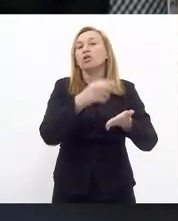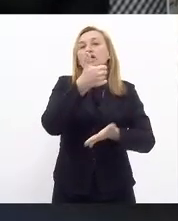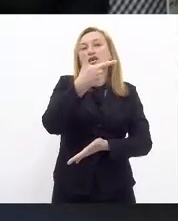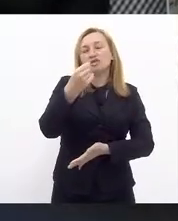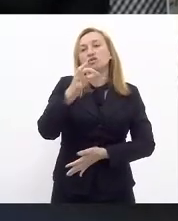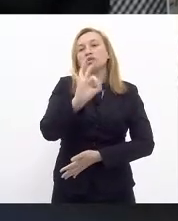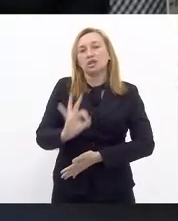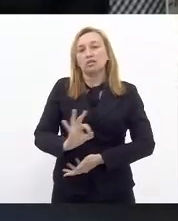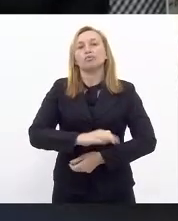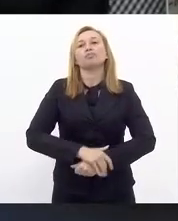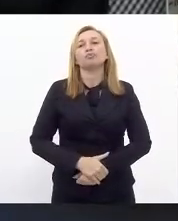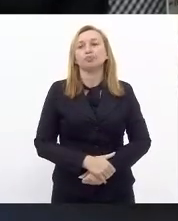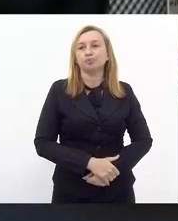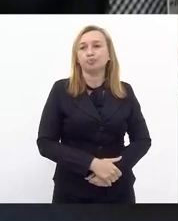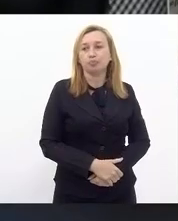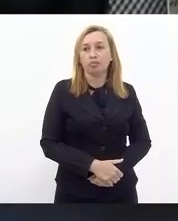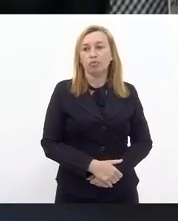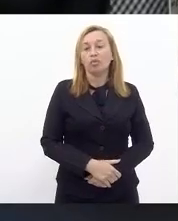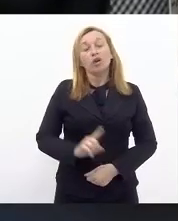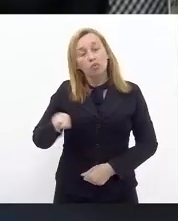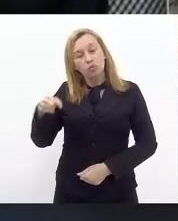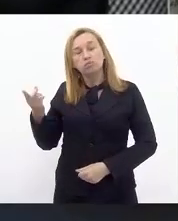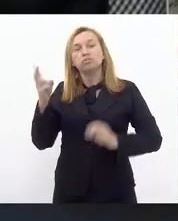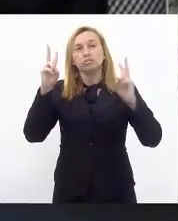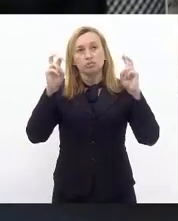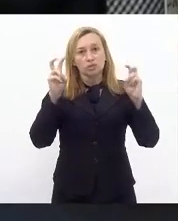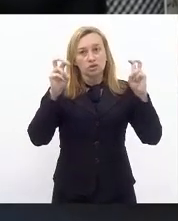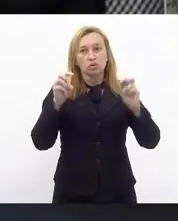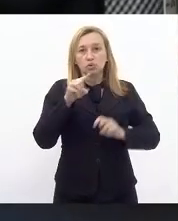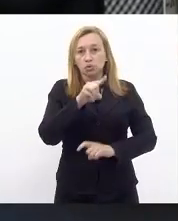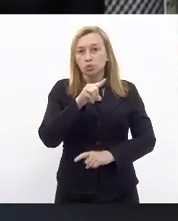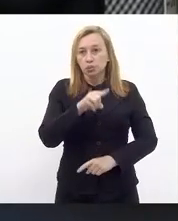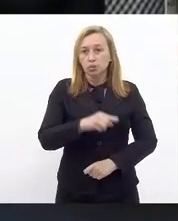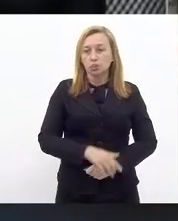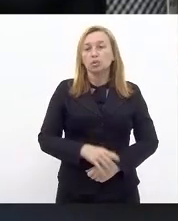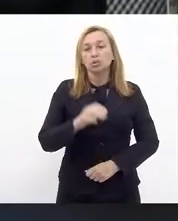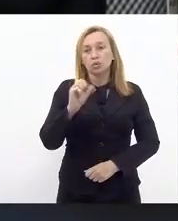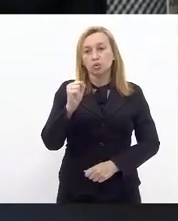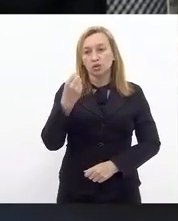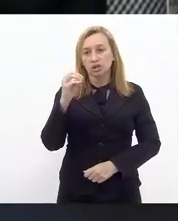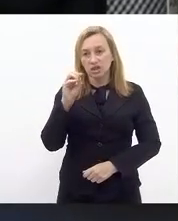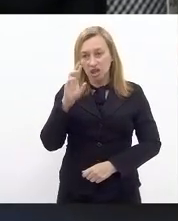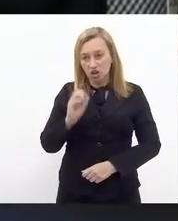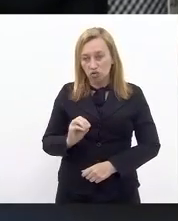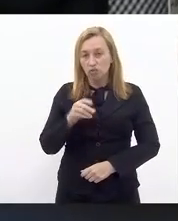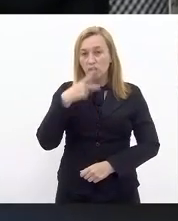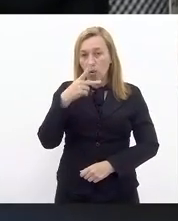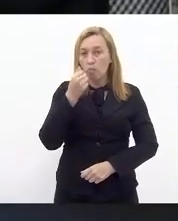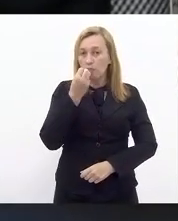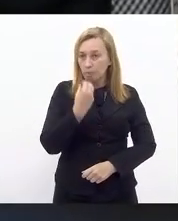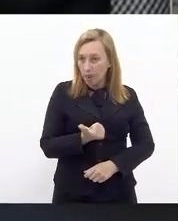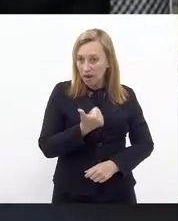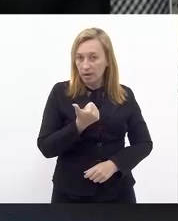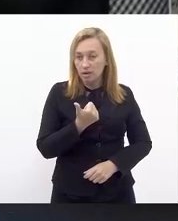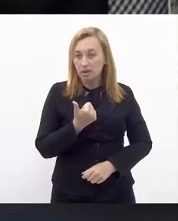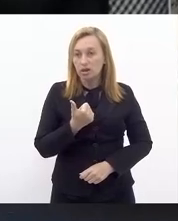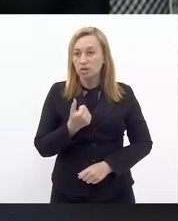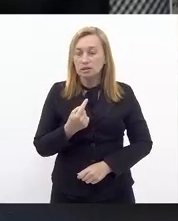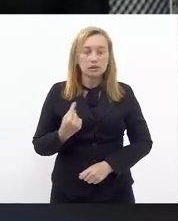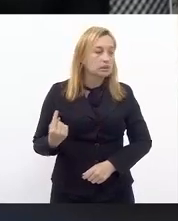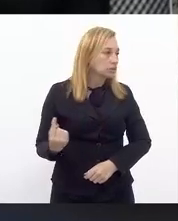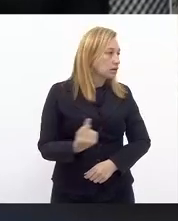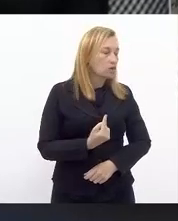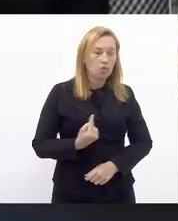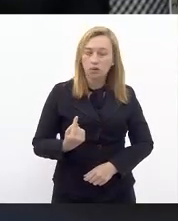vinte por cento Oi e a outra questão é essa aqui o Sérgio acabou de apontar muito bem nós não